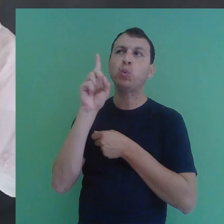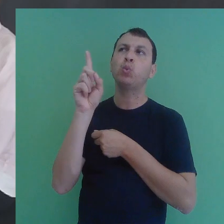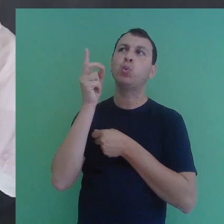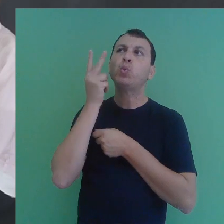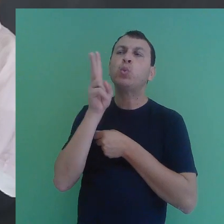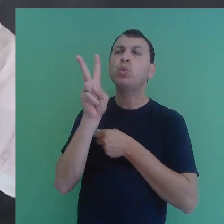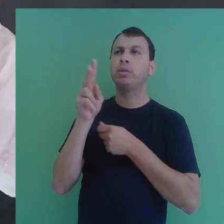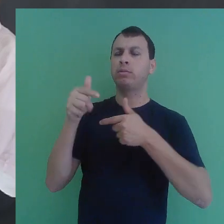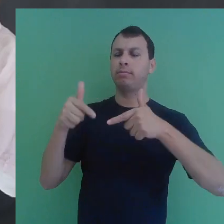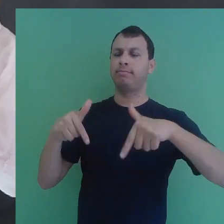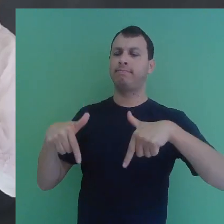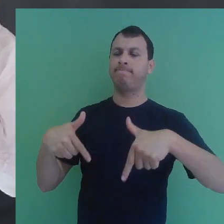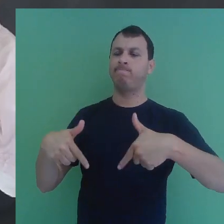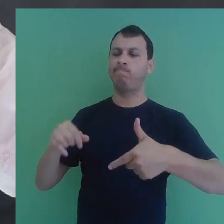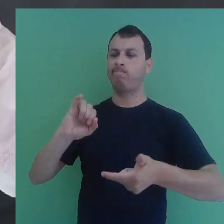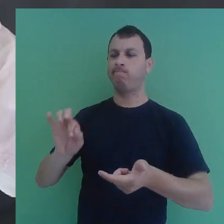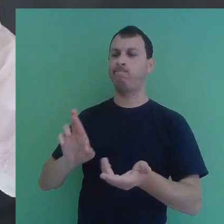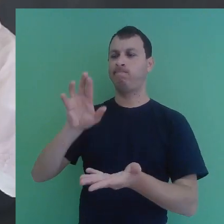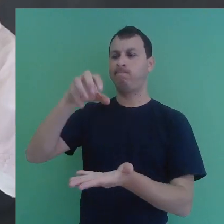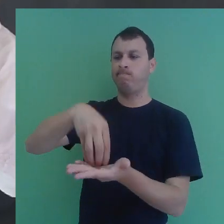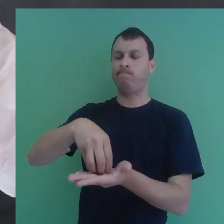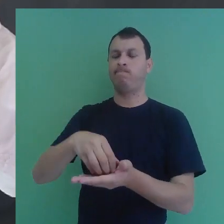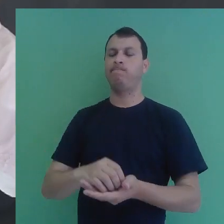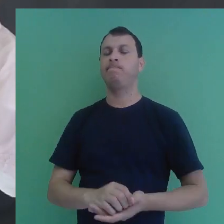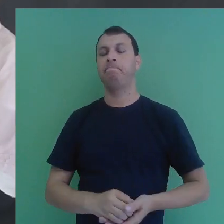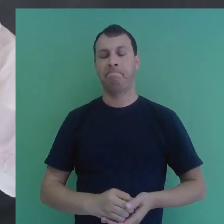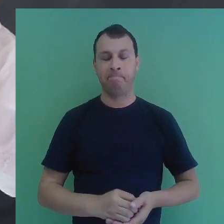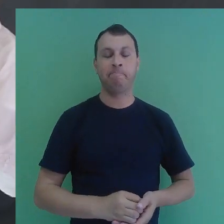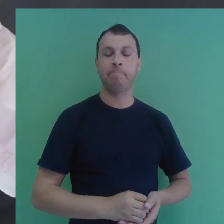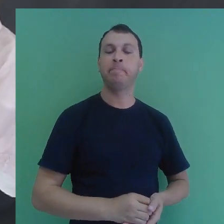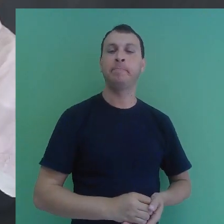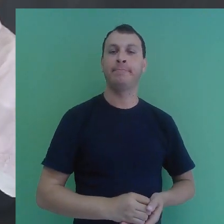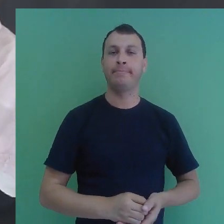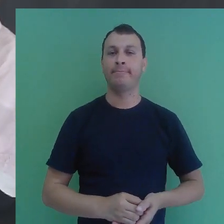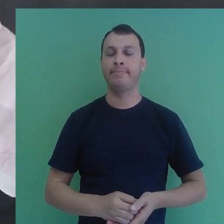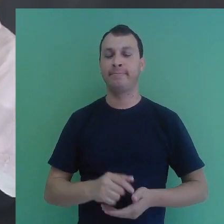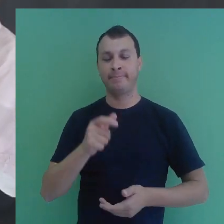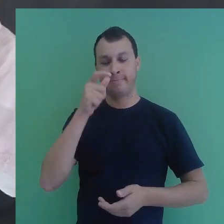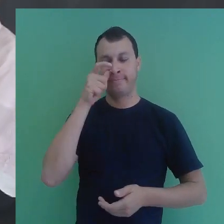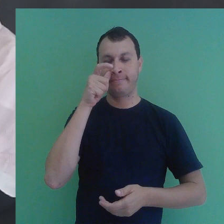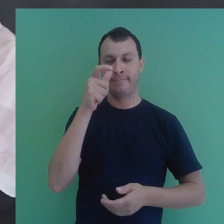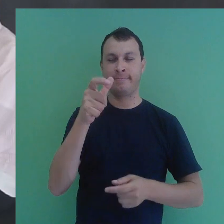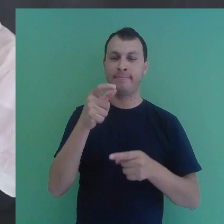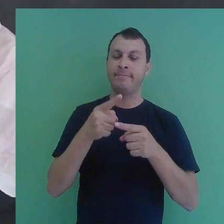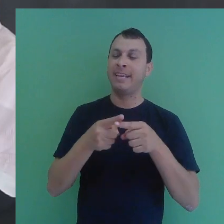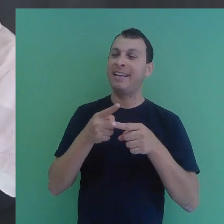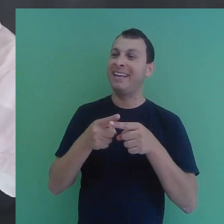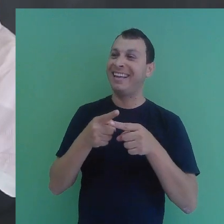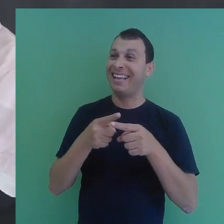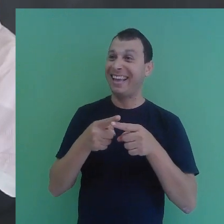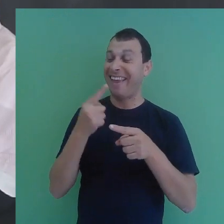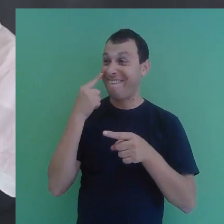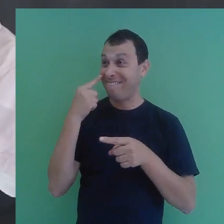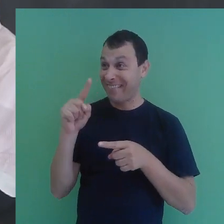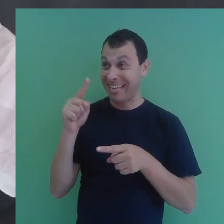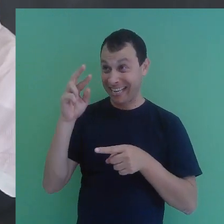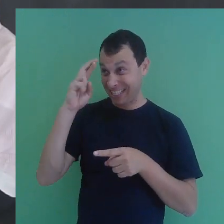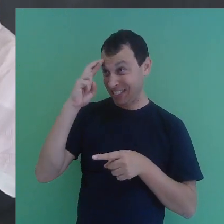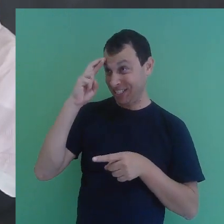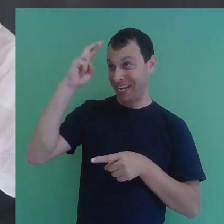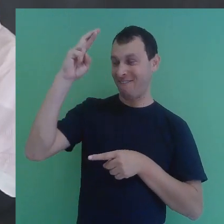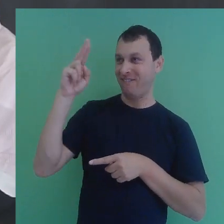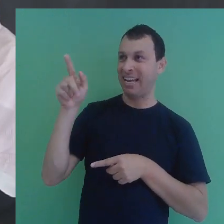1 ou 2 dias depois eu já estava trabalhando aqui. Nossa. E aí foi interessante porque eu vi o